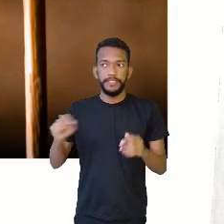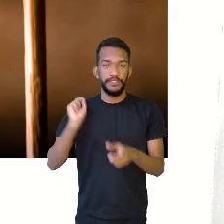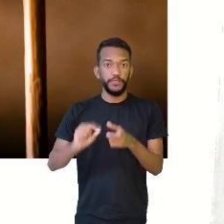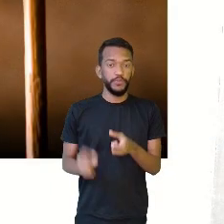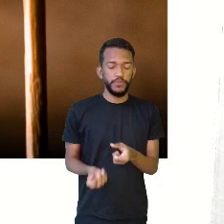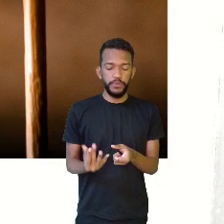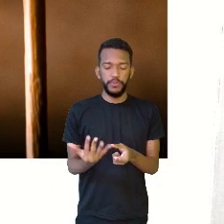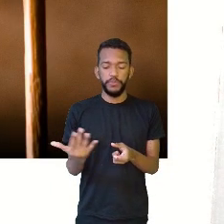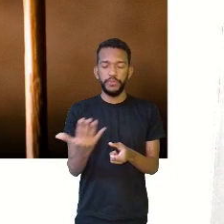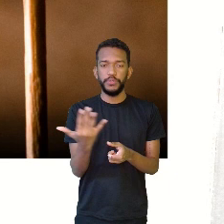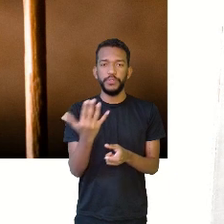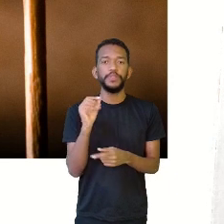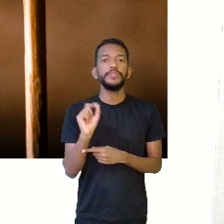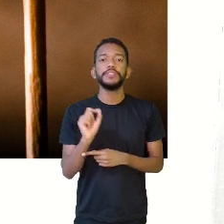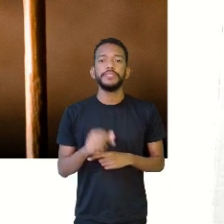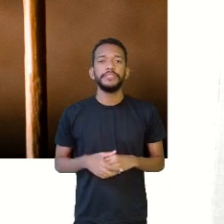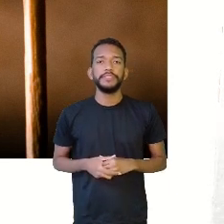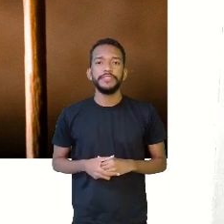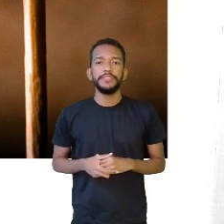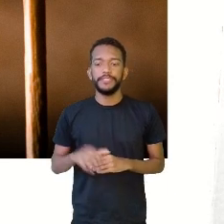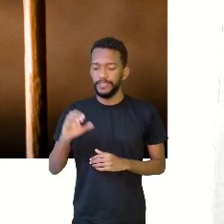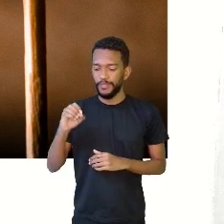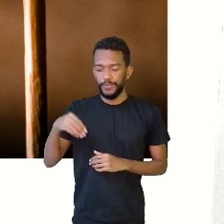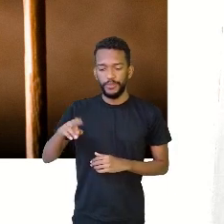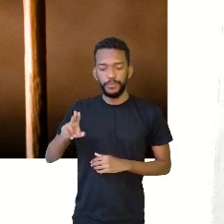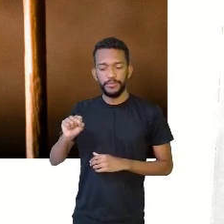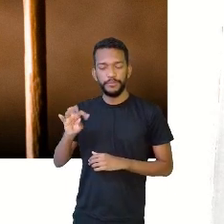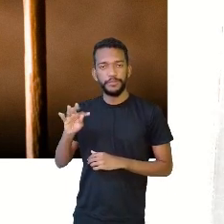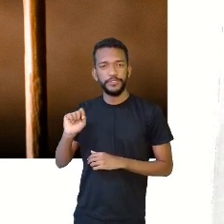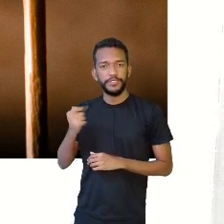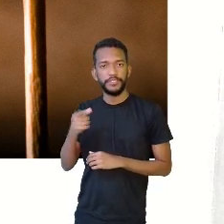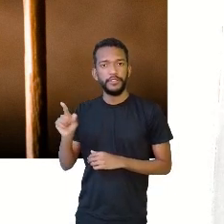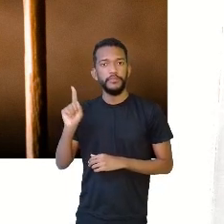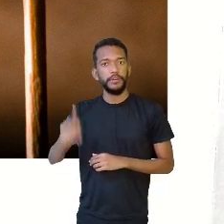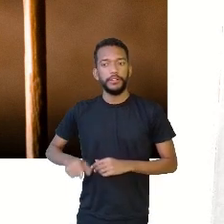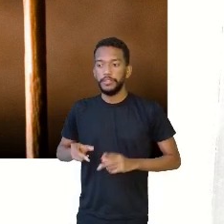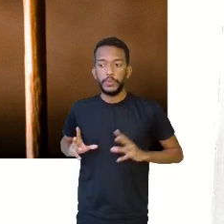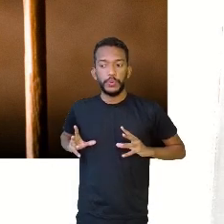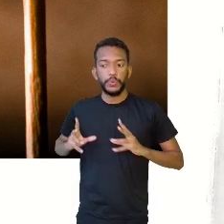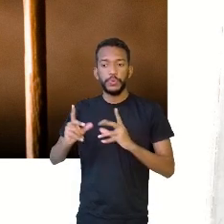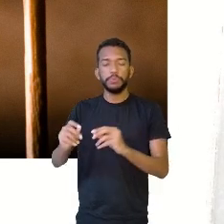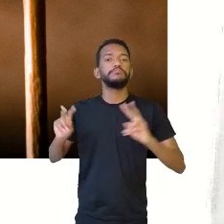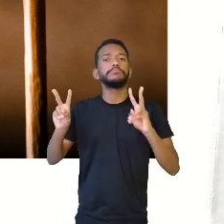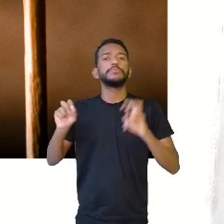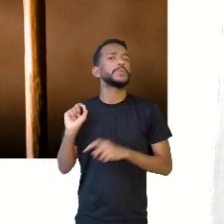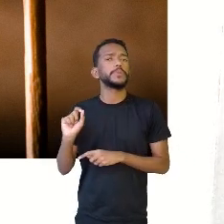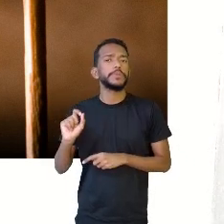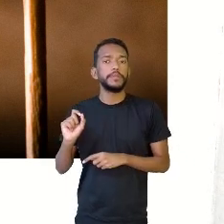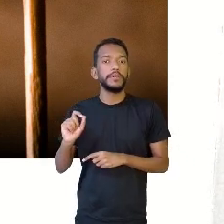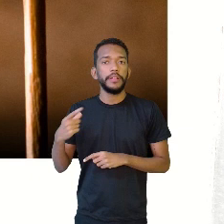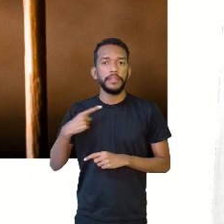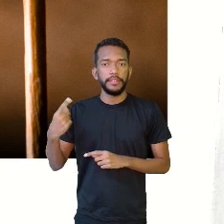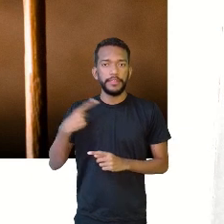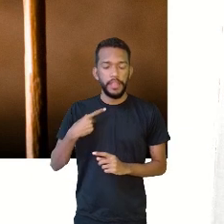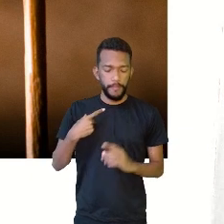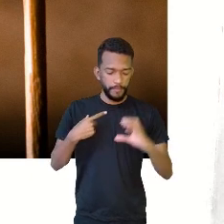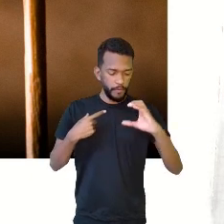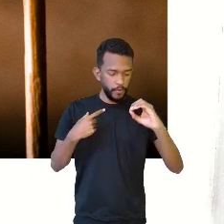fósforo e aí diz assim, ó. Combustão é toda reação química em que um